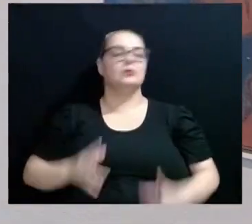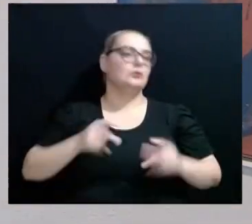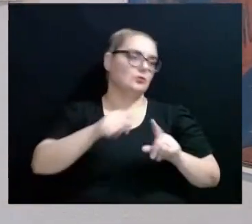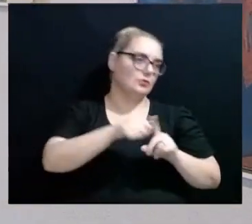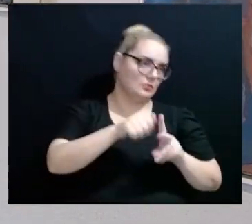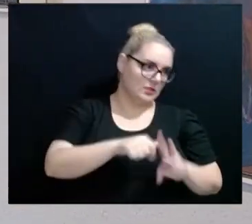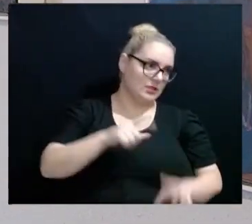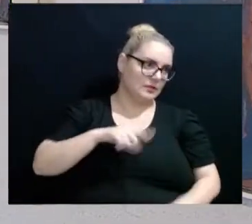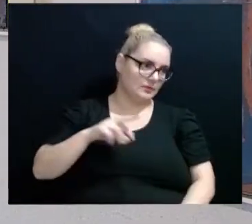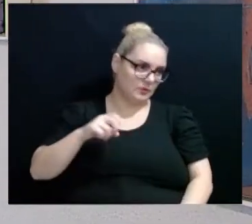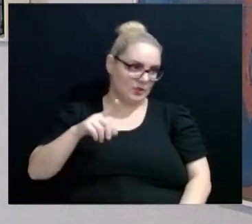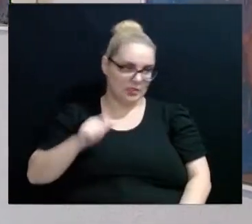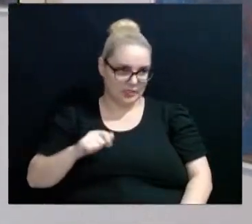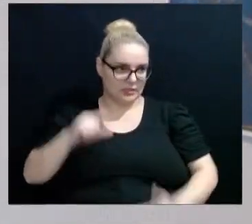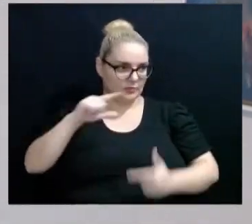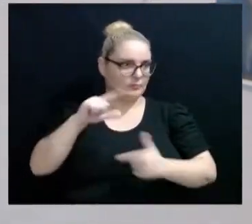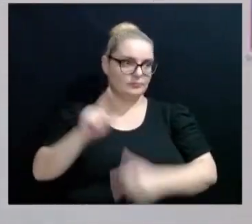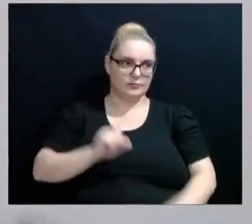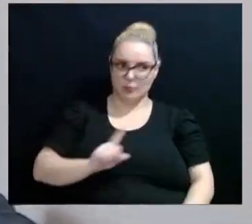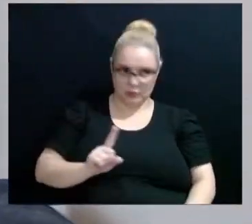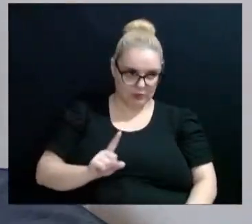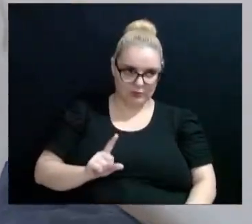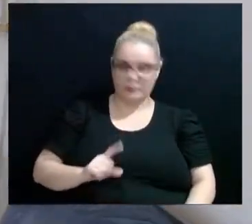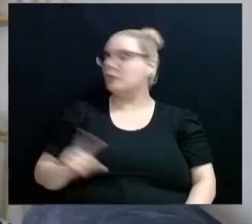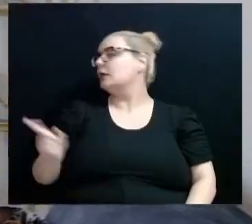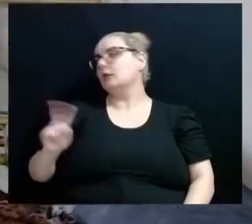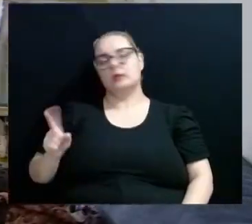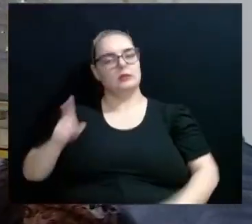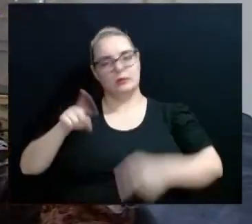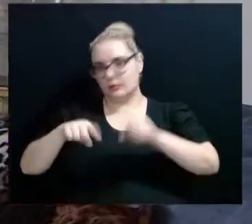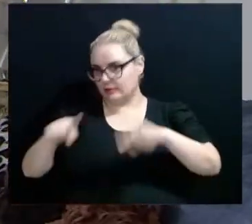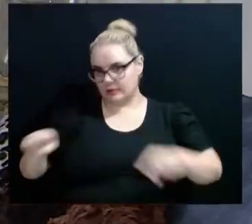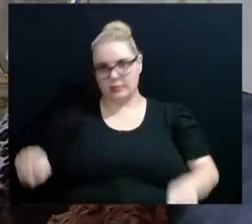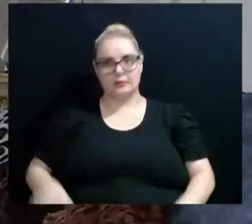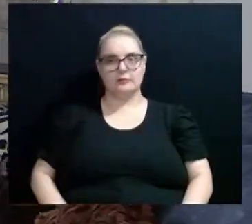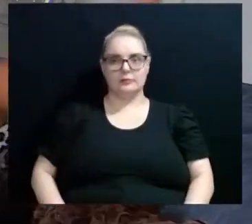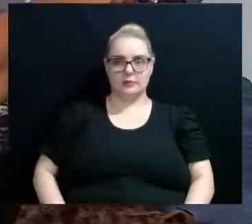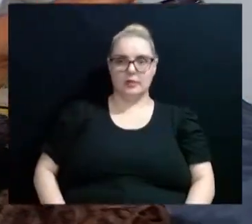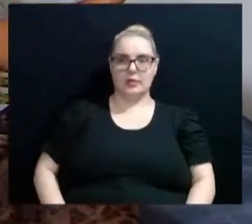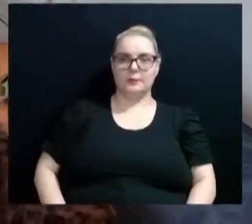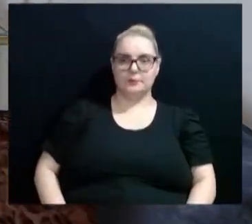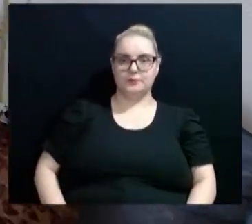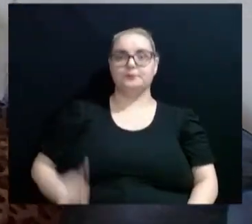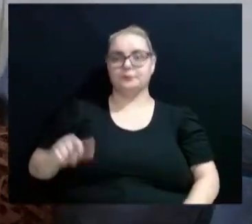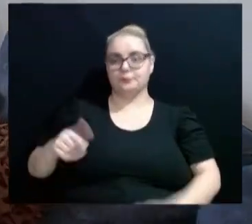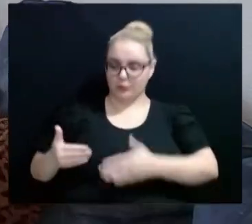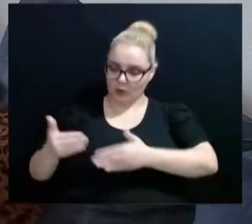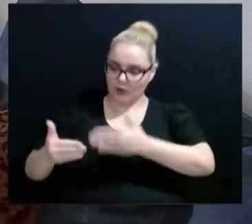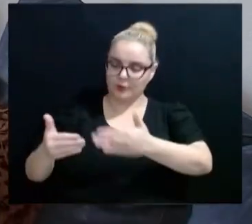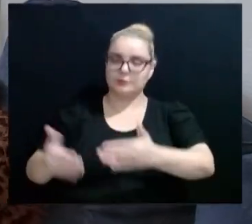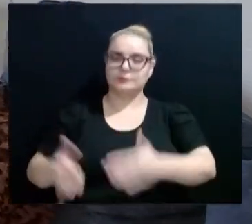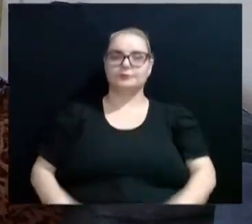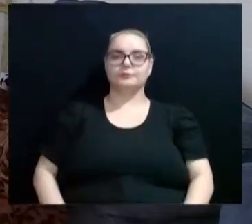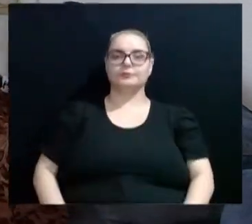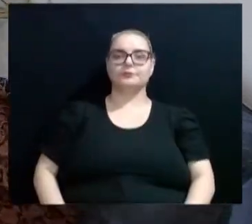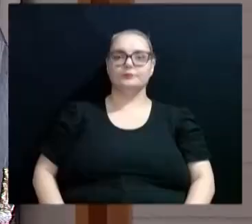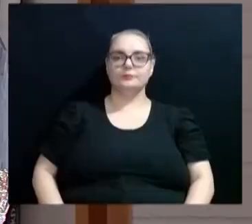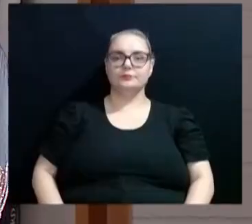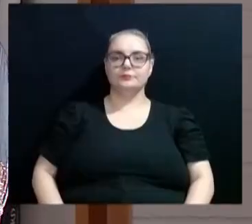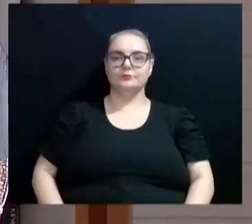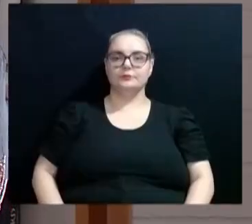específico. Todo mês você tem uma renda fixa com as telas ou não? Não, é uma renda variável. Tá. Então, é o processo